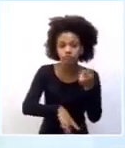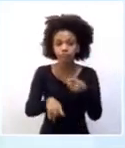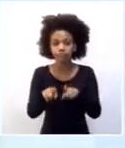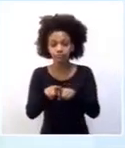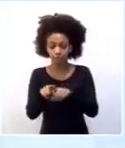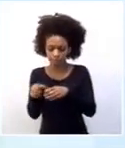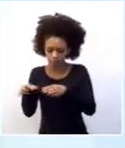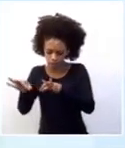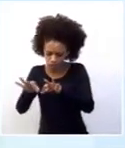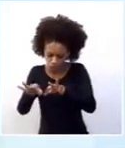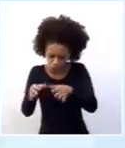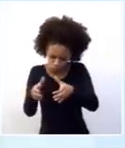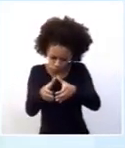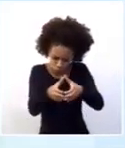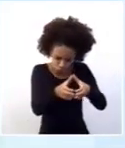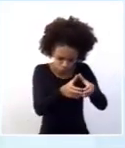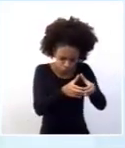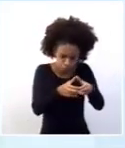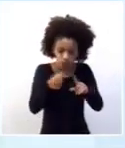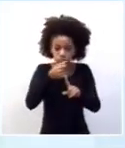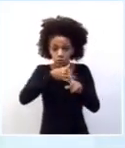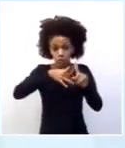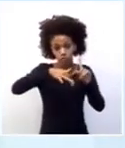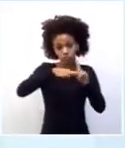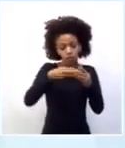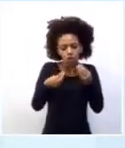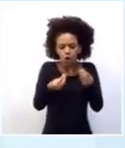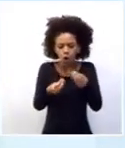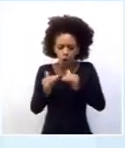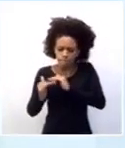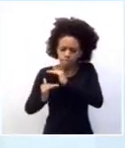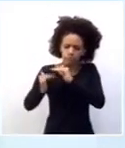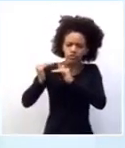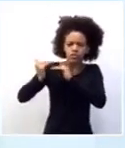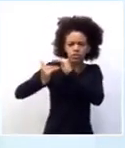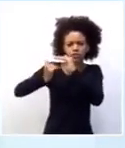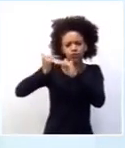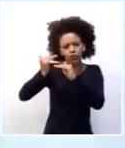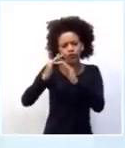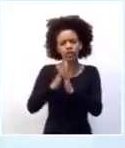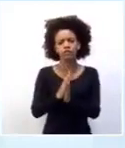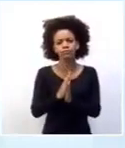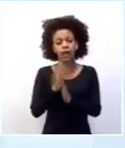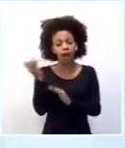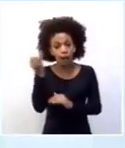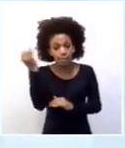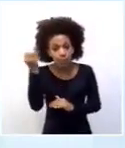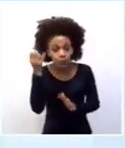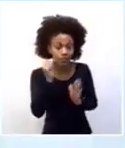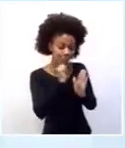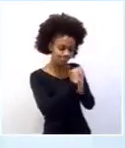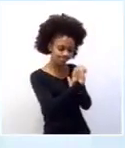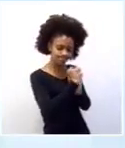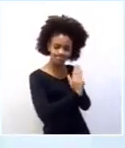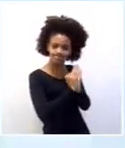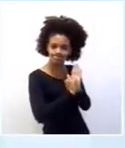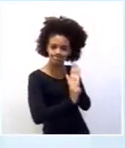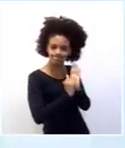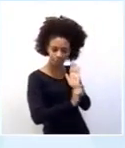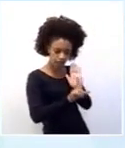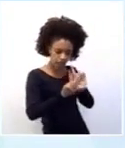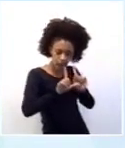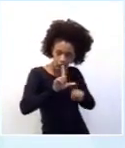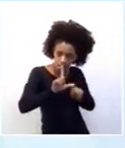processos de formação das instituições sociais, como eles vão se desenvolver, a importância da escrita para o desenvolvimento histórico